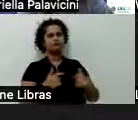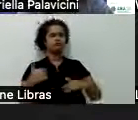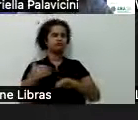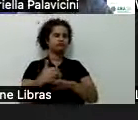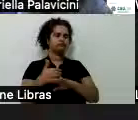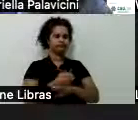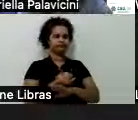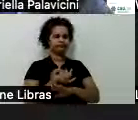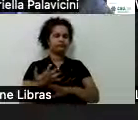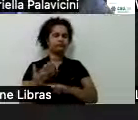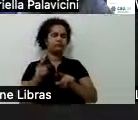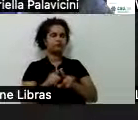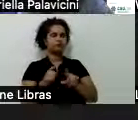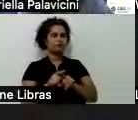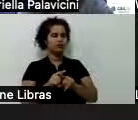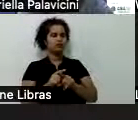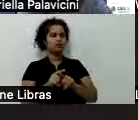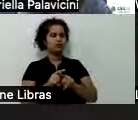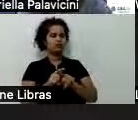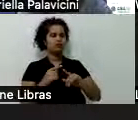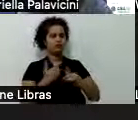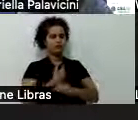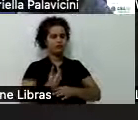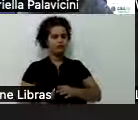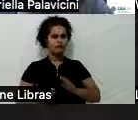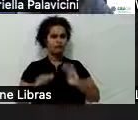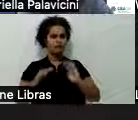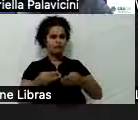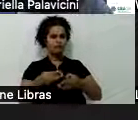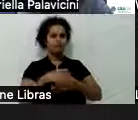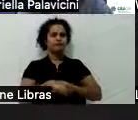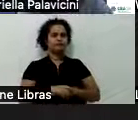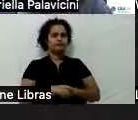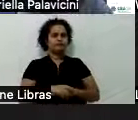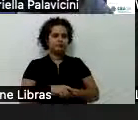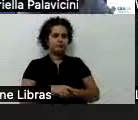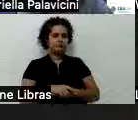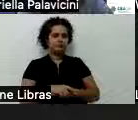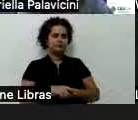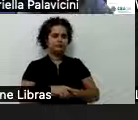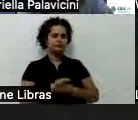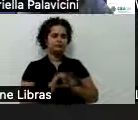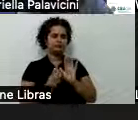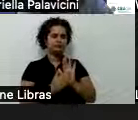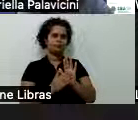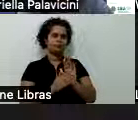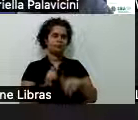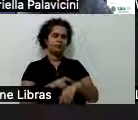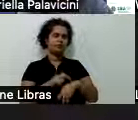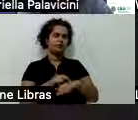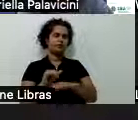programa bastante centralizado no poder público, que propõe alguns momentos de